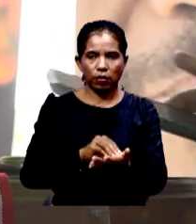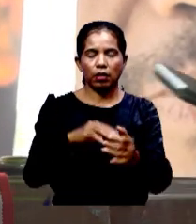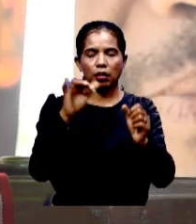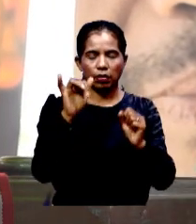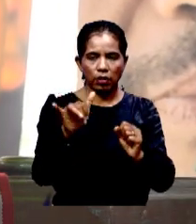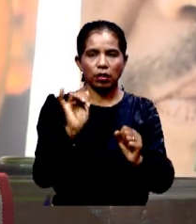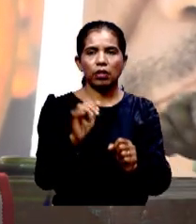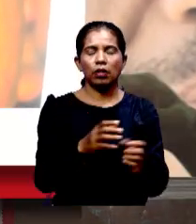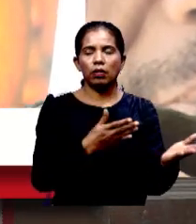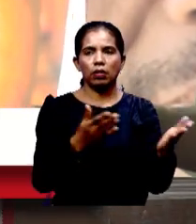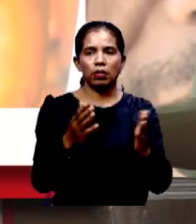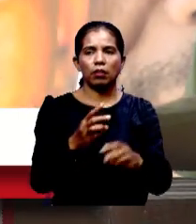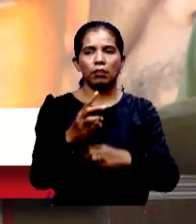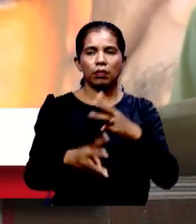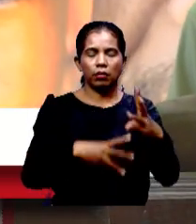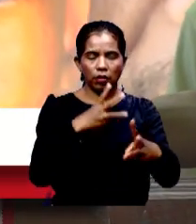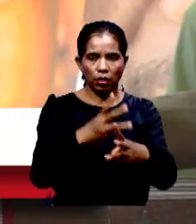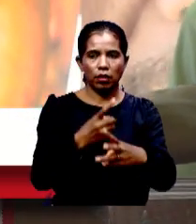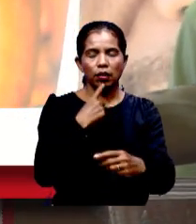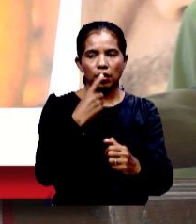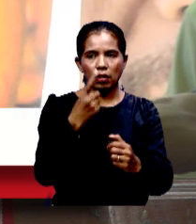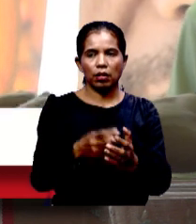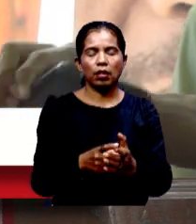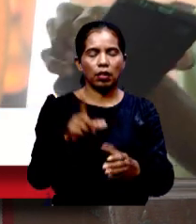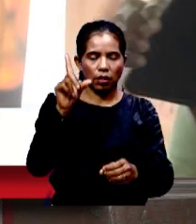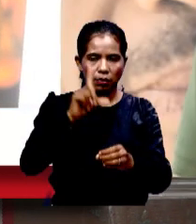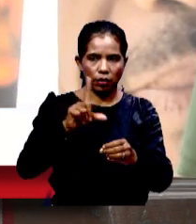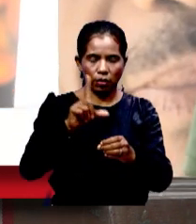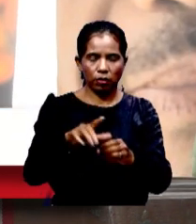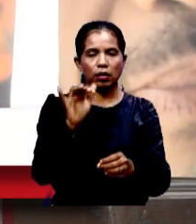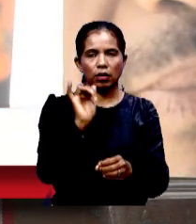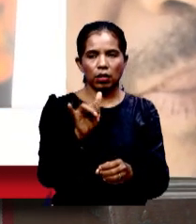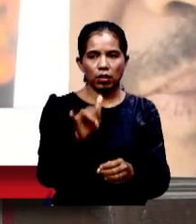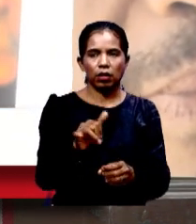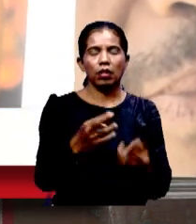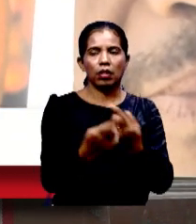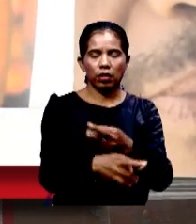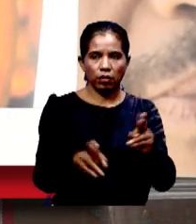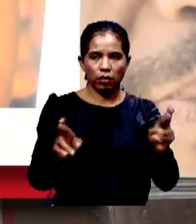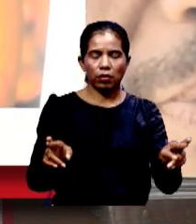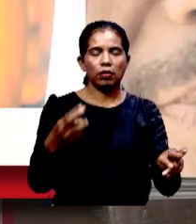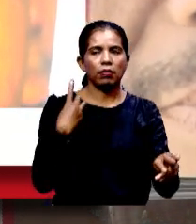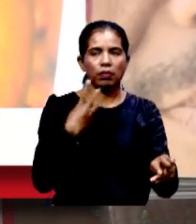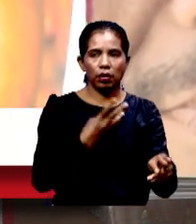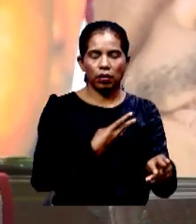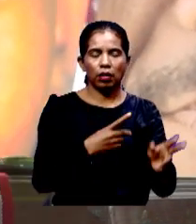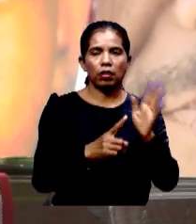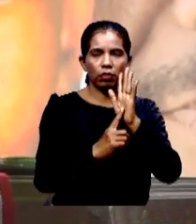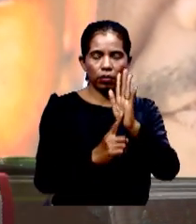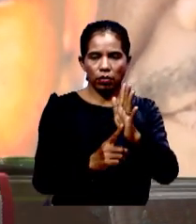tudo né, mundialmente acredita que está aqui. Laboratório né, acreditado, resultado né, bem, que está possai